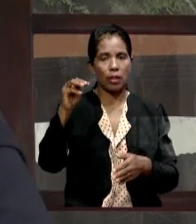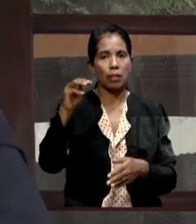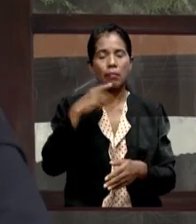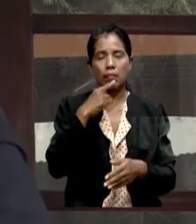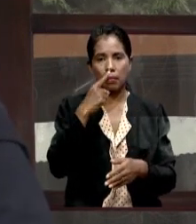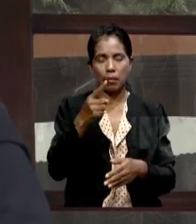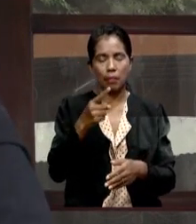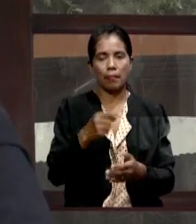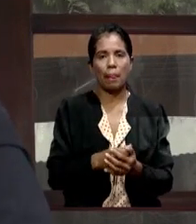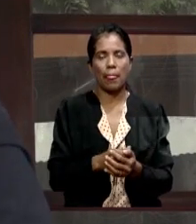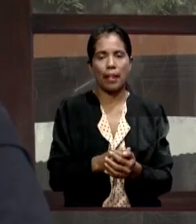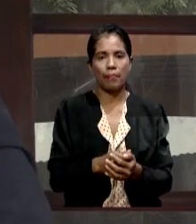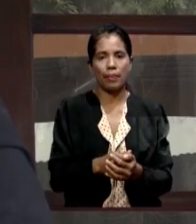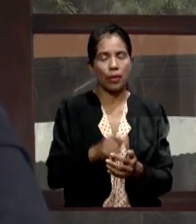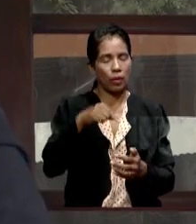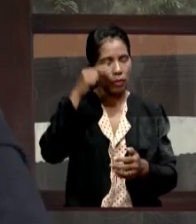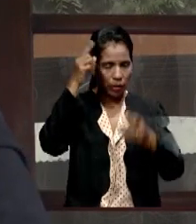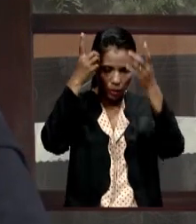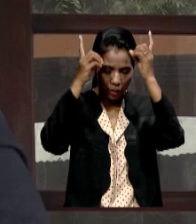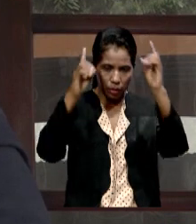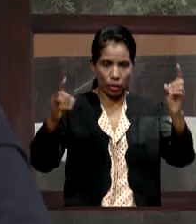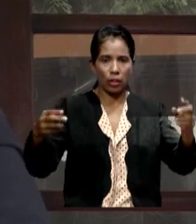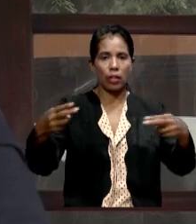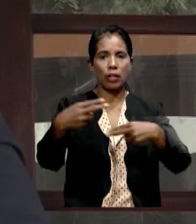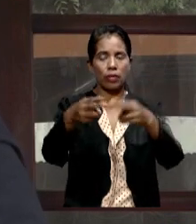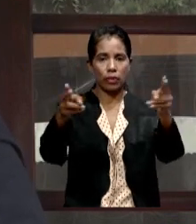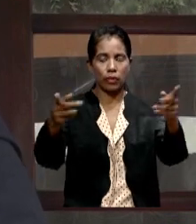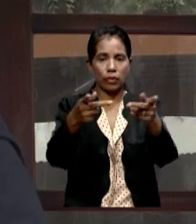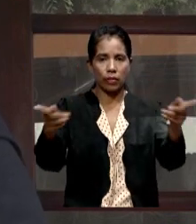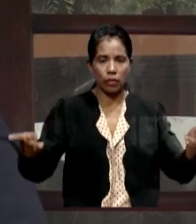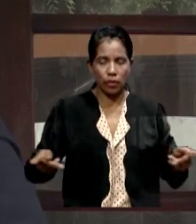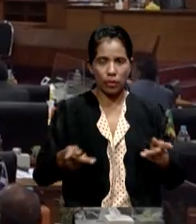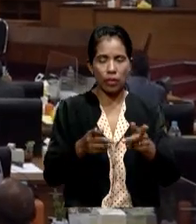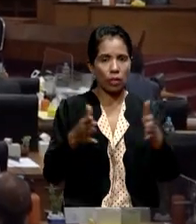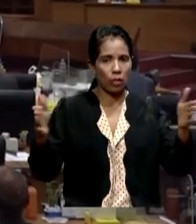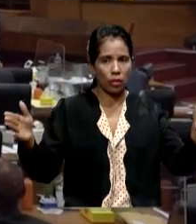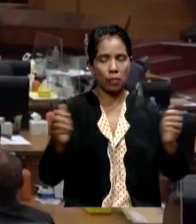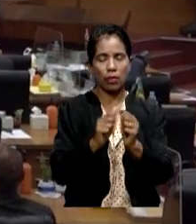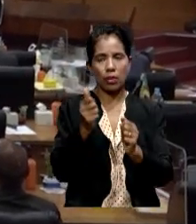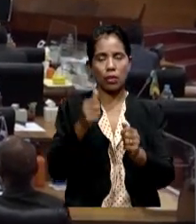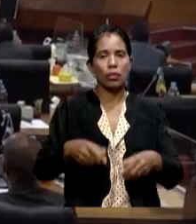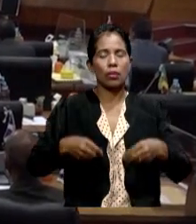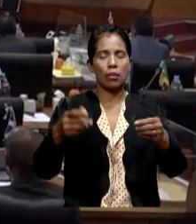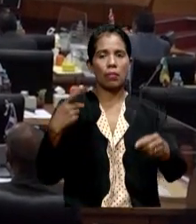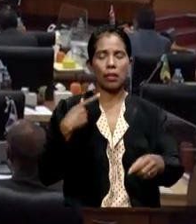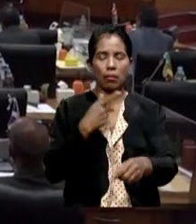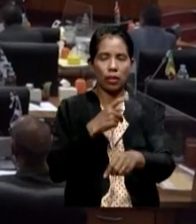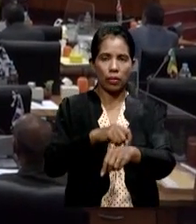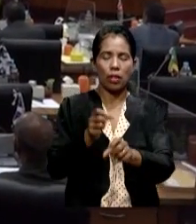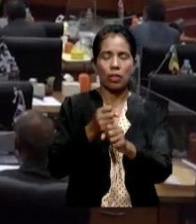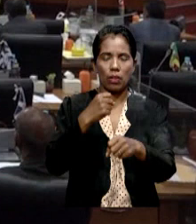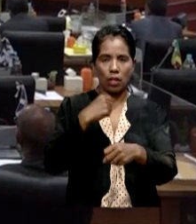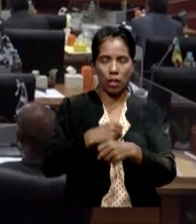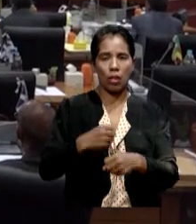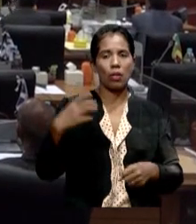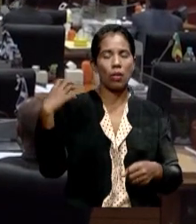Hateten, governo decide ona rai hectare Sanulu e a área Hera, a to atribuir ba Parlamento Nacional o dihalo construção e edifício